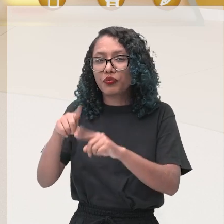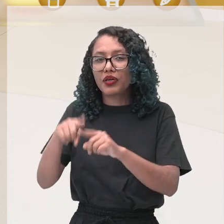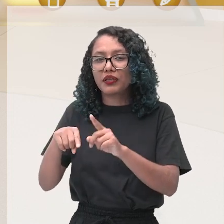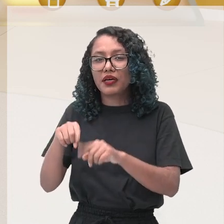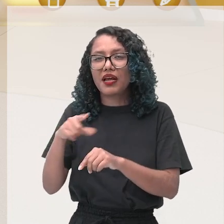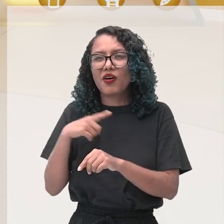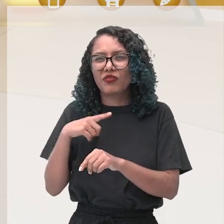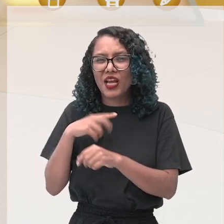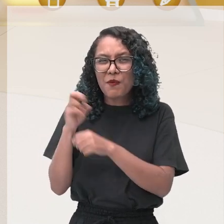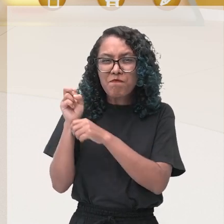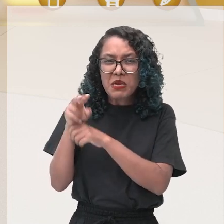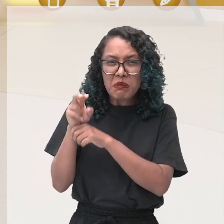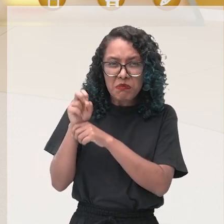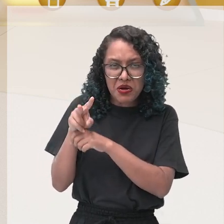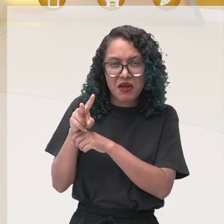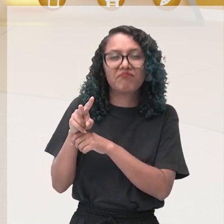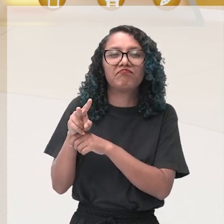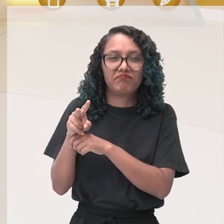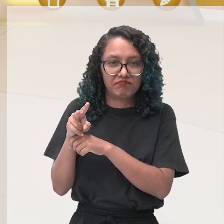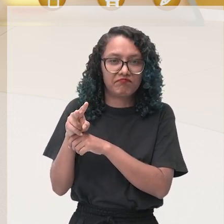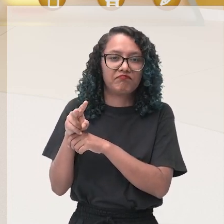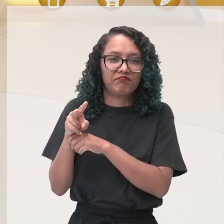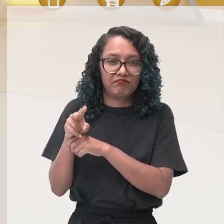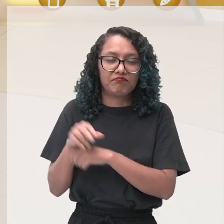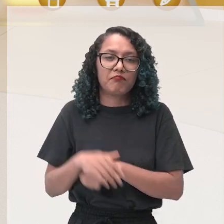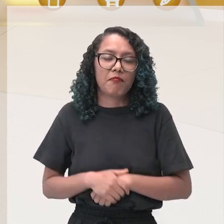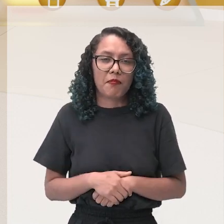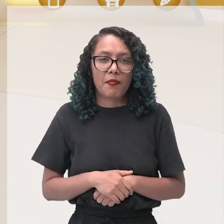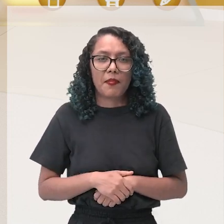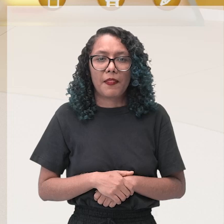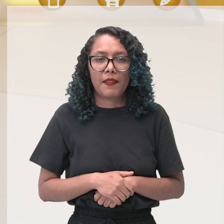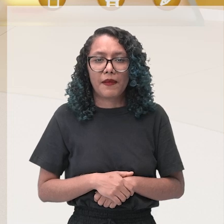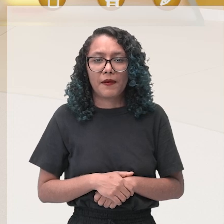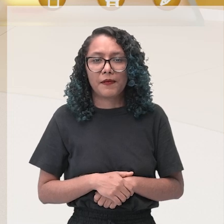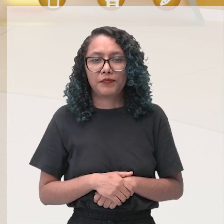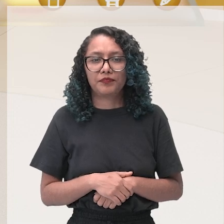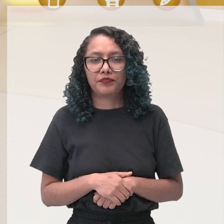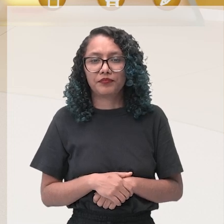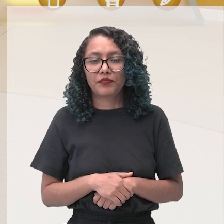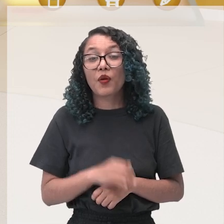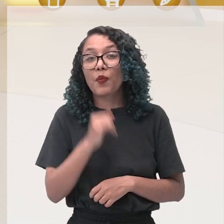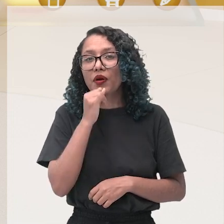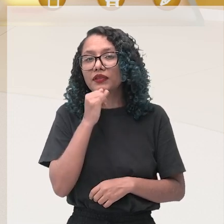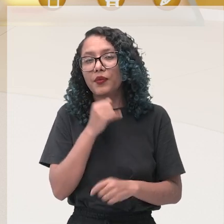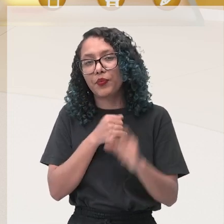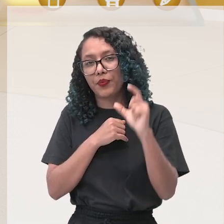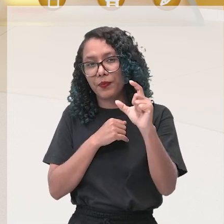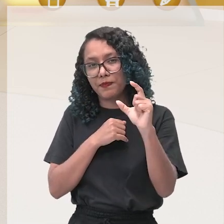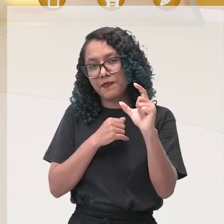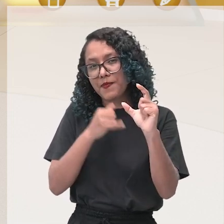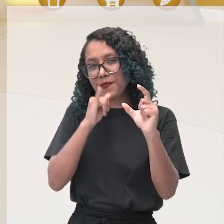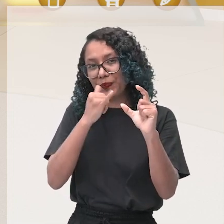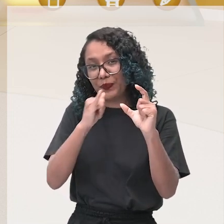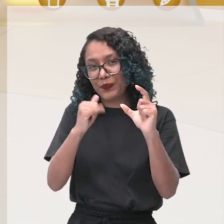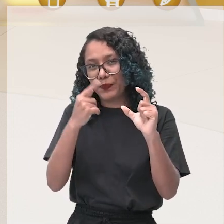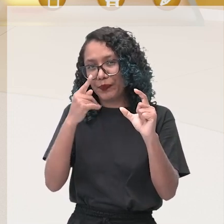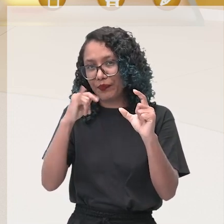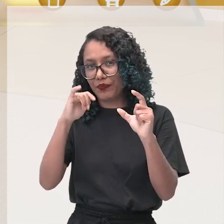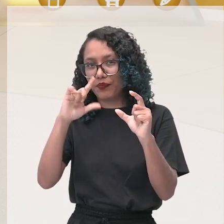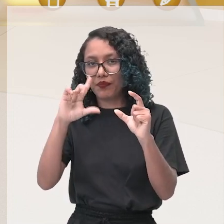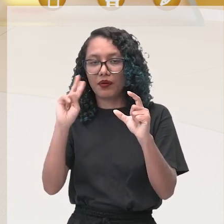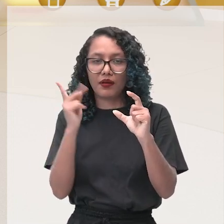da toxicidade, né? Lembremos que, por exemplo, uma simples pilha, né, que você